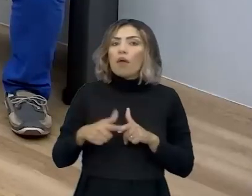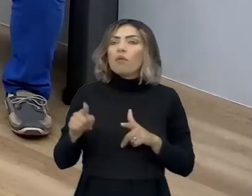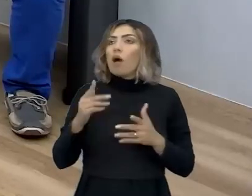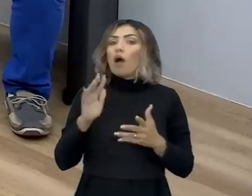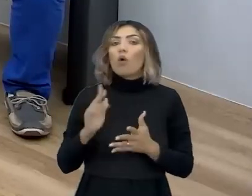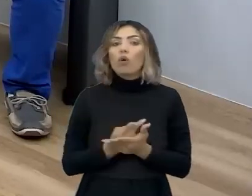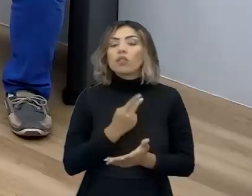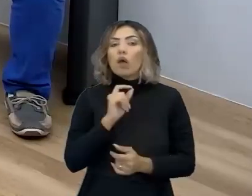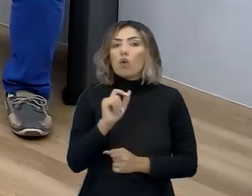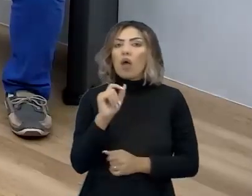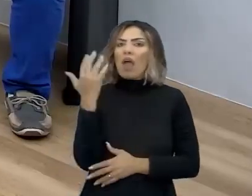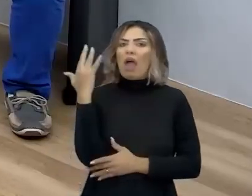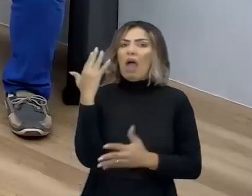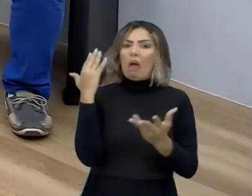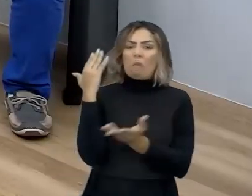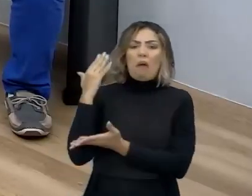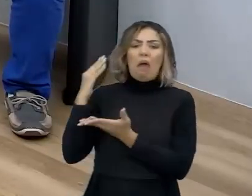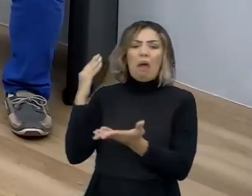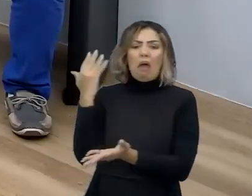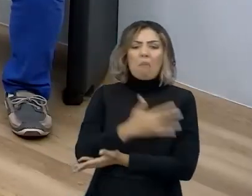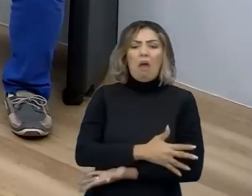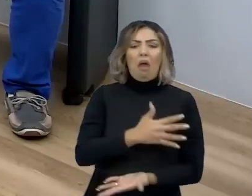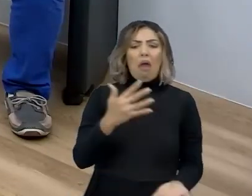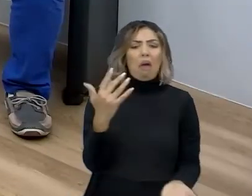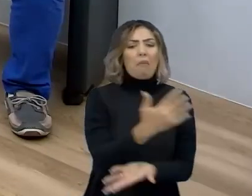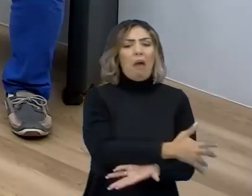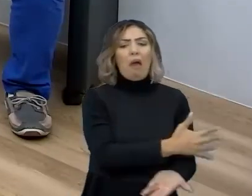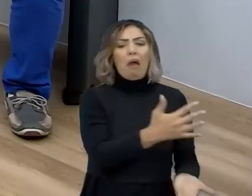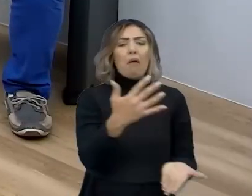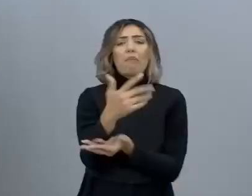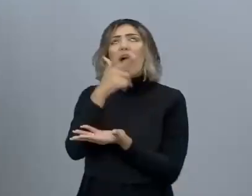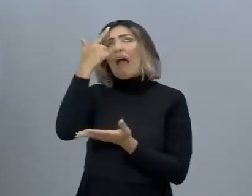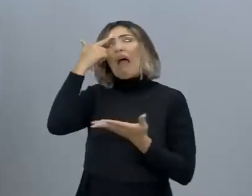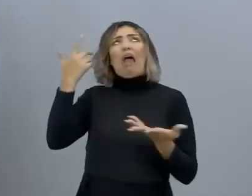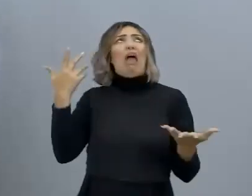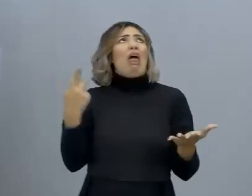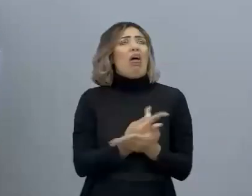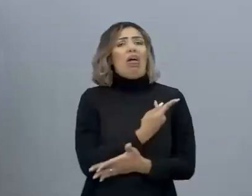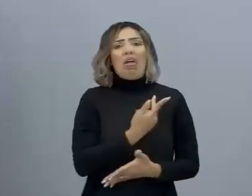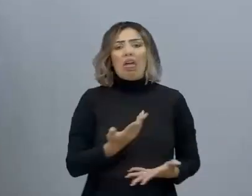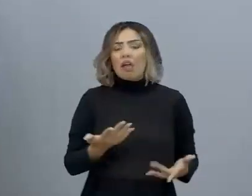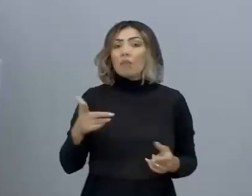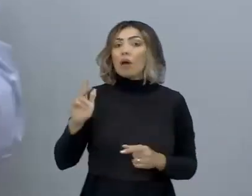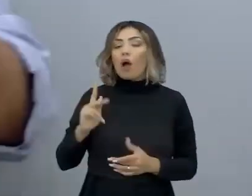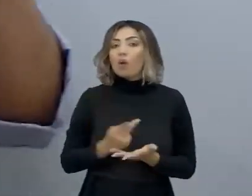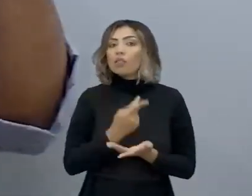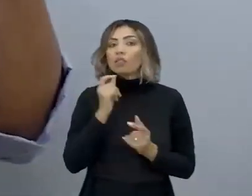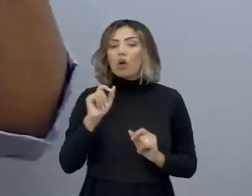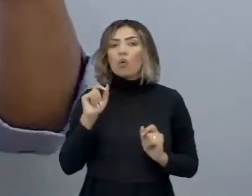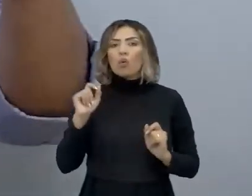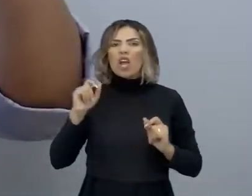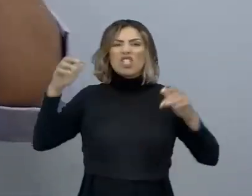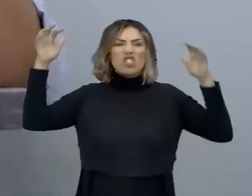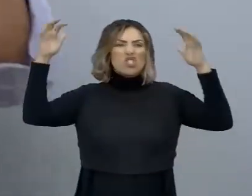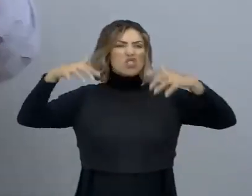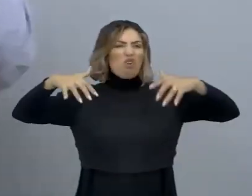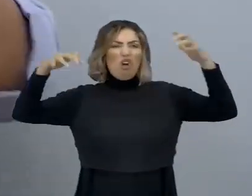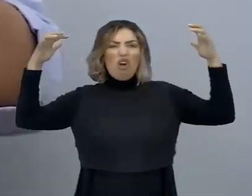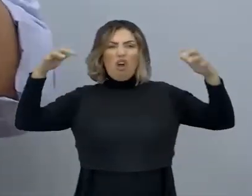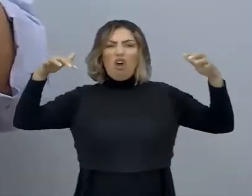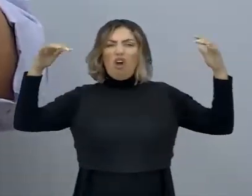desmatar sem pensar, e aí começou a ter deslizamento de terra, as chuvas não